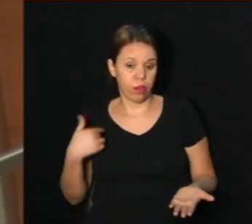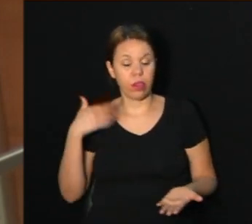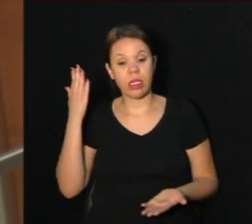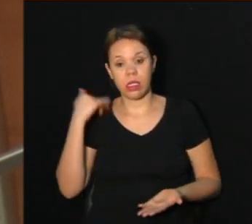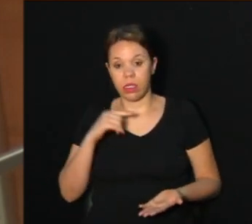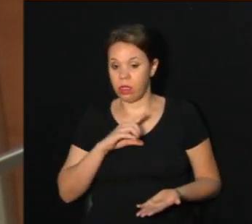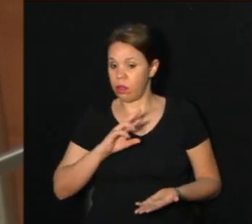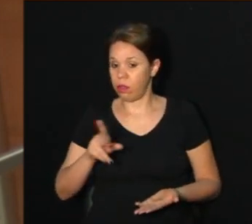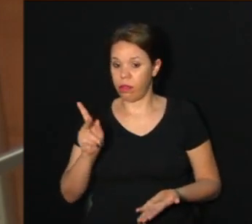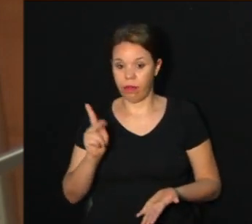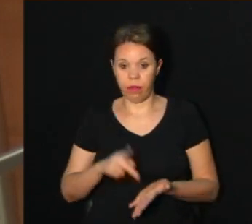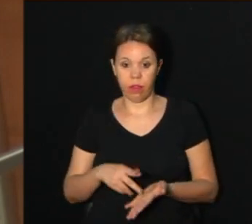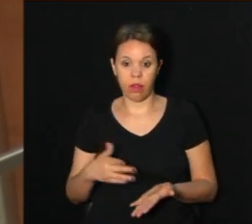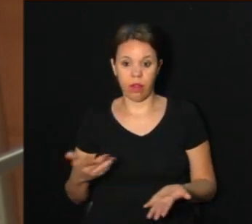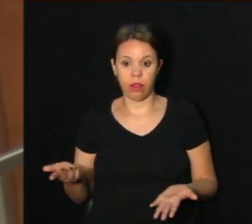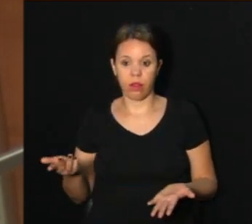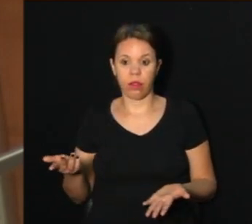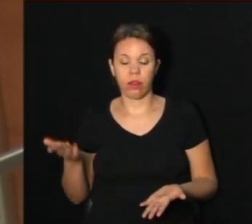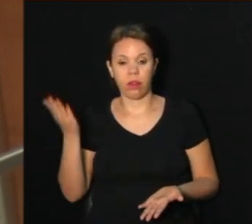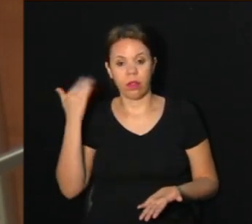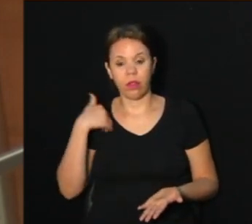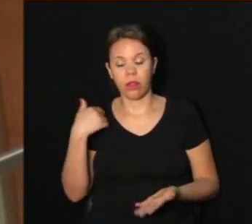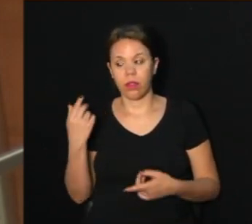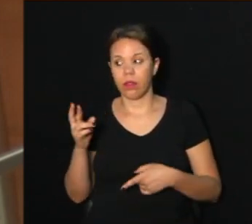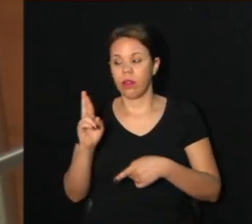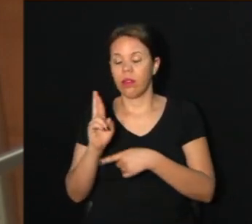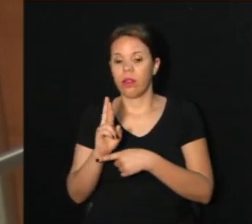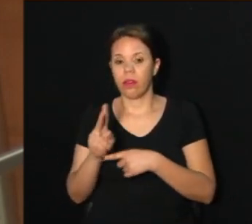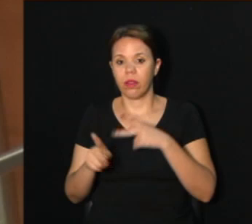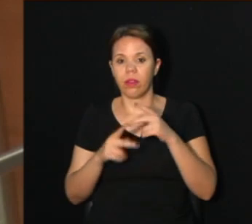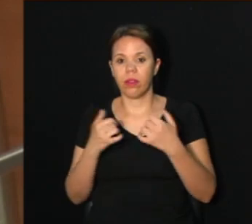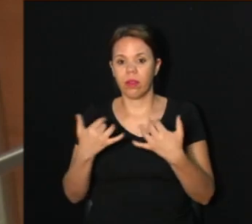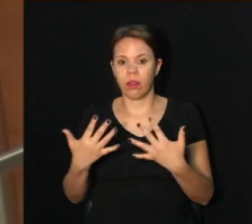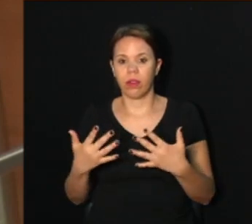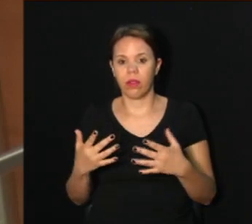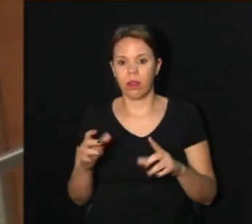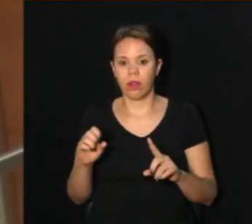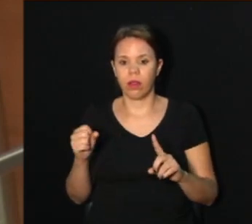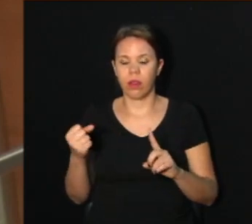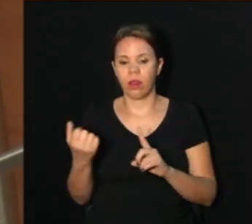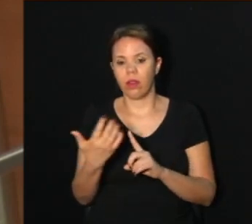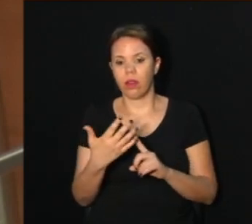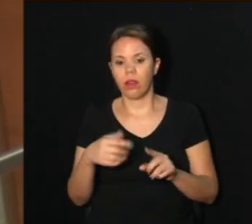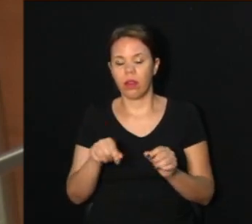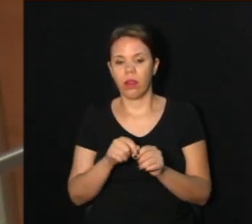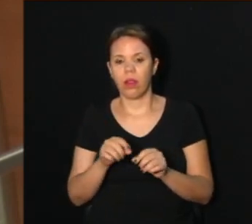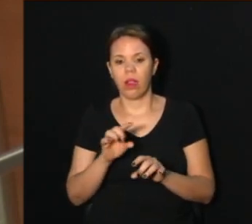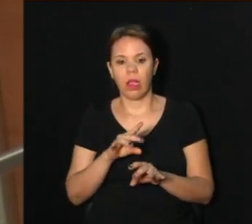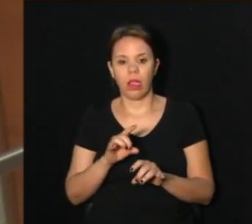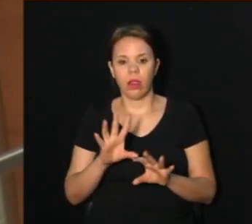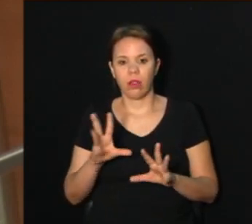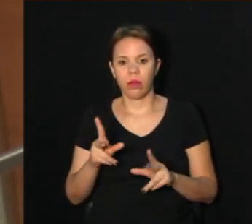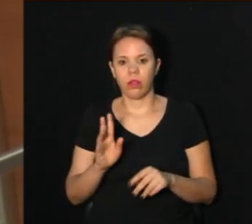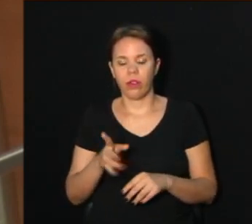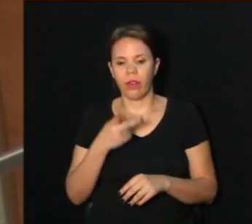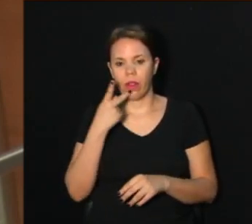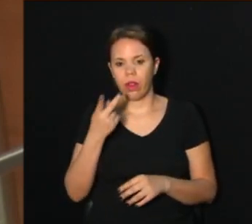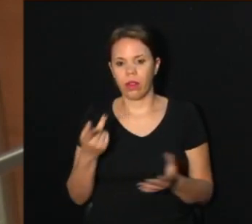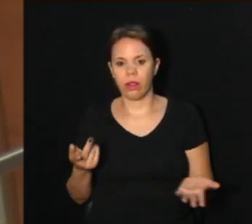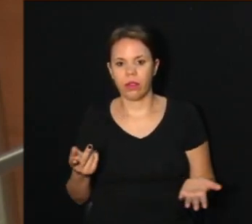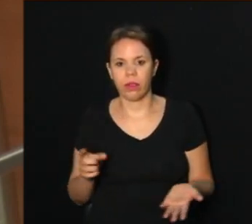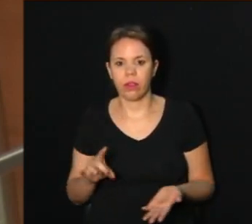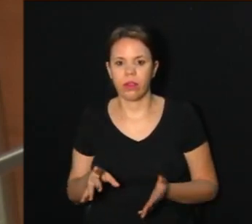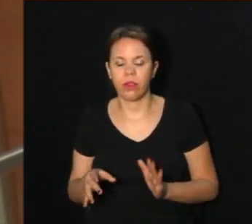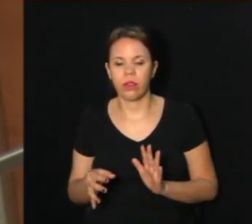que isso não é verdade, né? A gente, enquanto representante da população, eu não vou me ater aqui aos termos técnicos, e todo mundo já falou, mas eu queria fazer